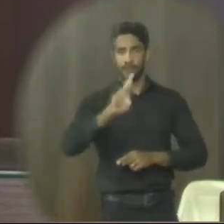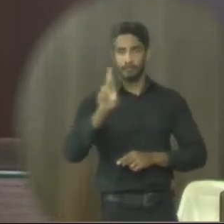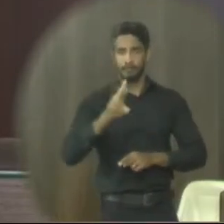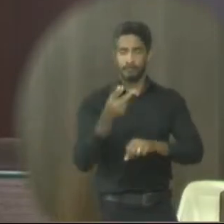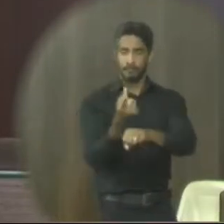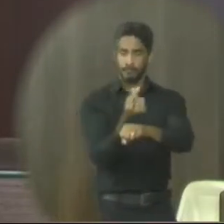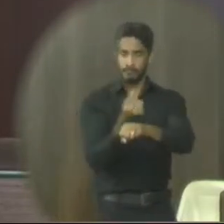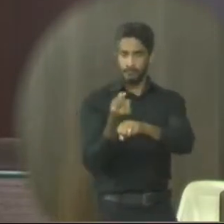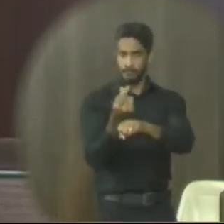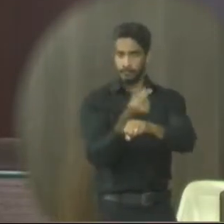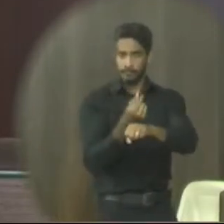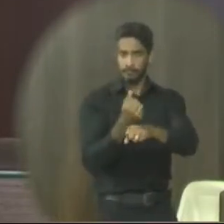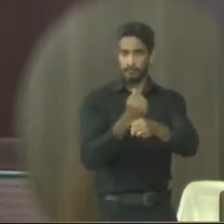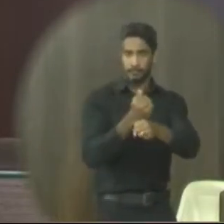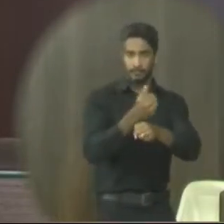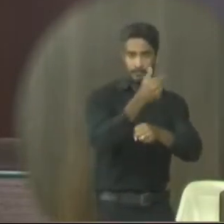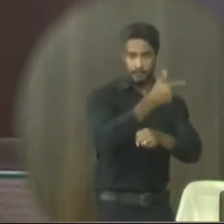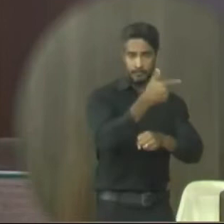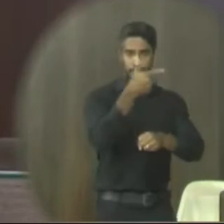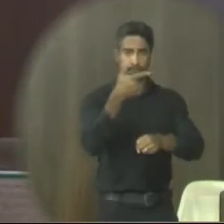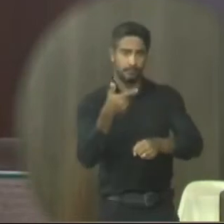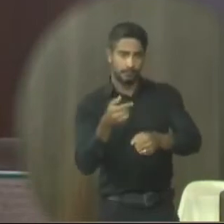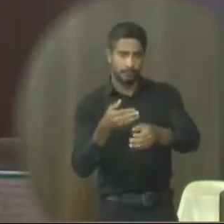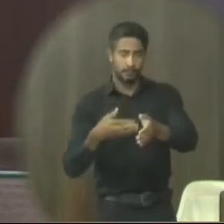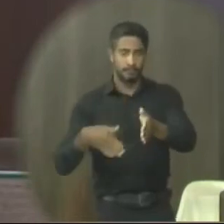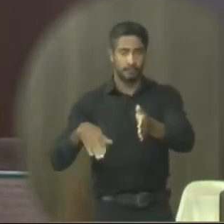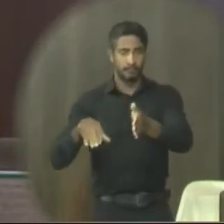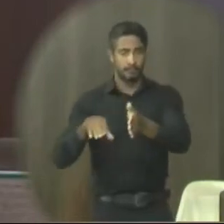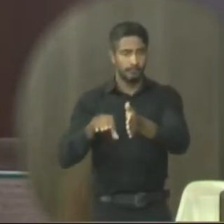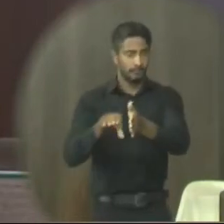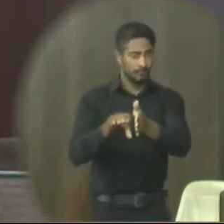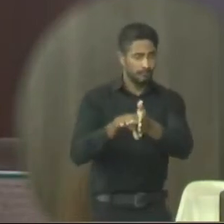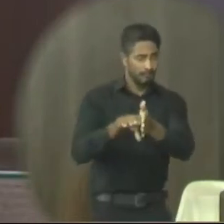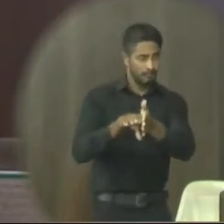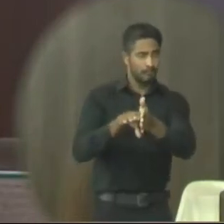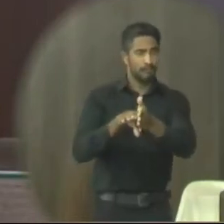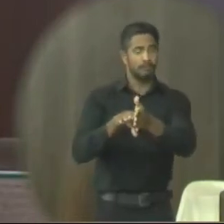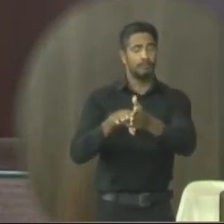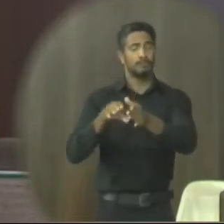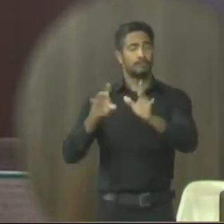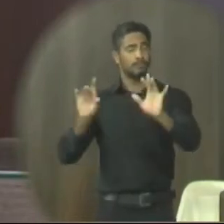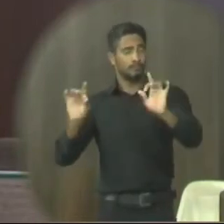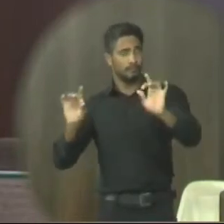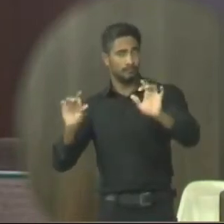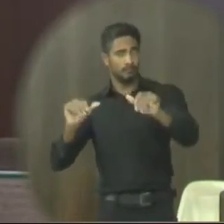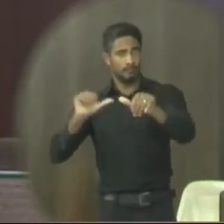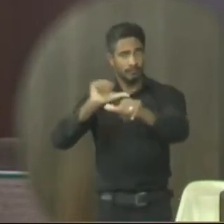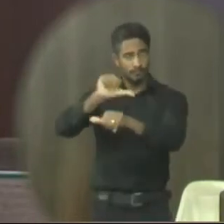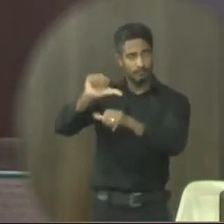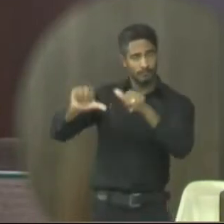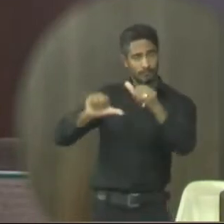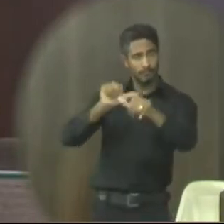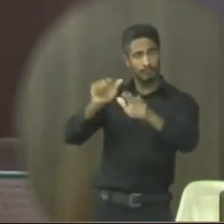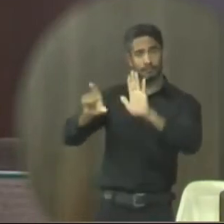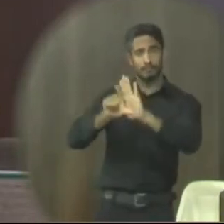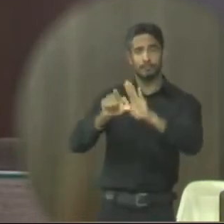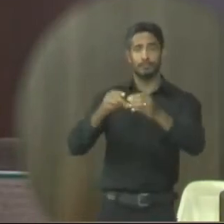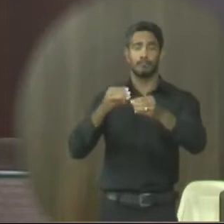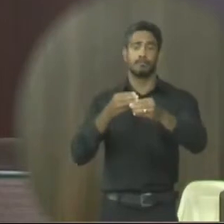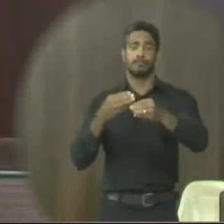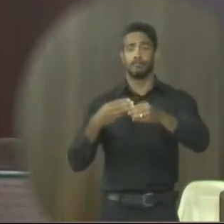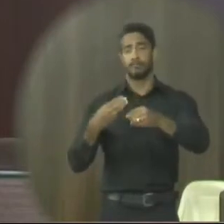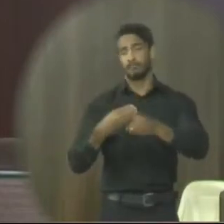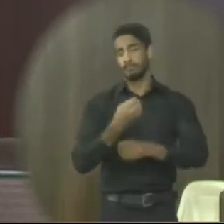orçamento vigente de 2022, as dotações orçamentárias que especifica e altera a lei municipal